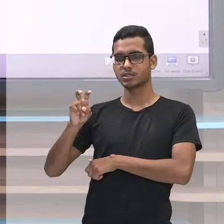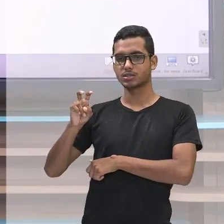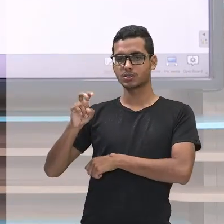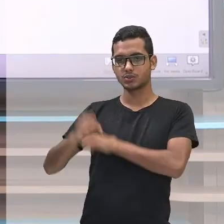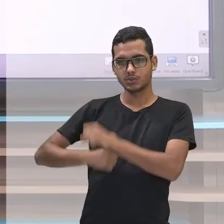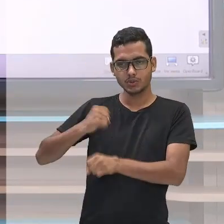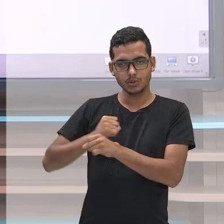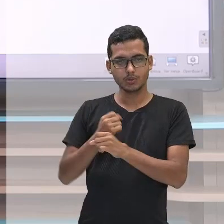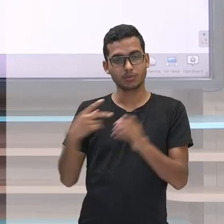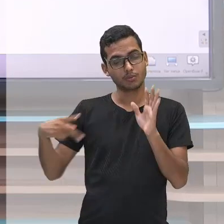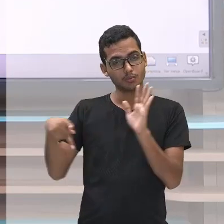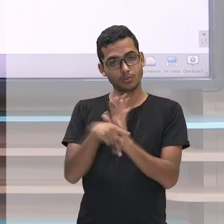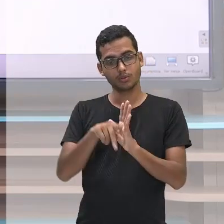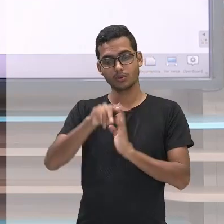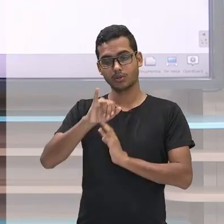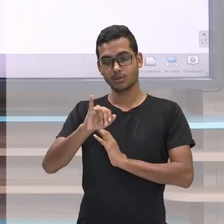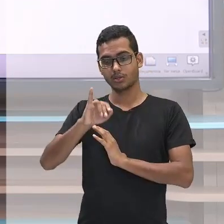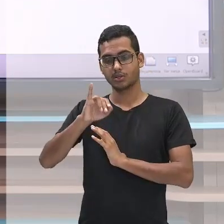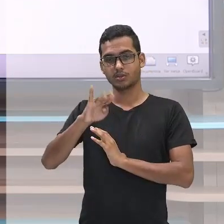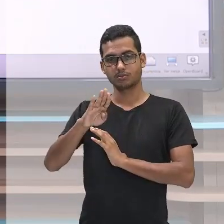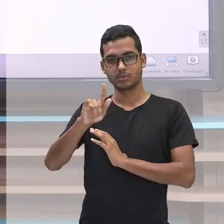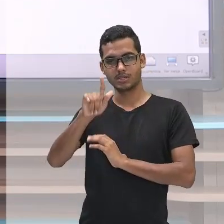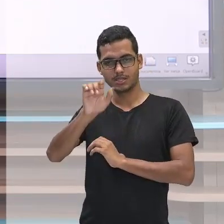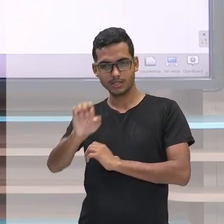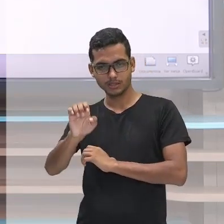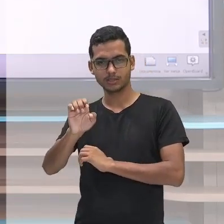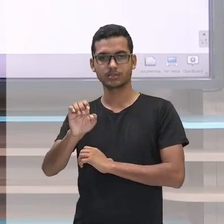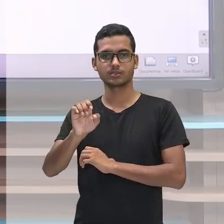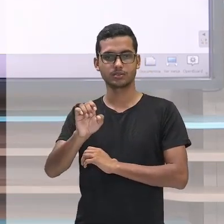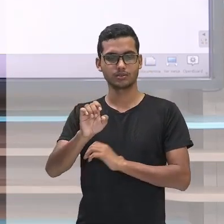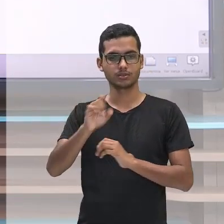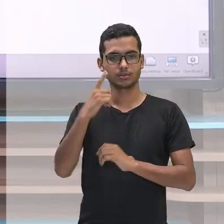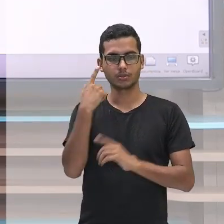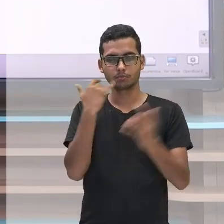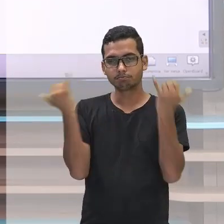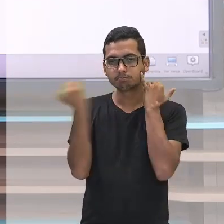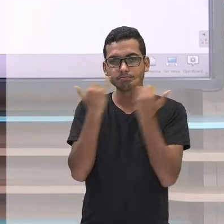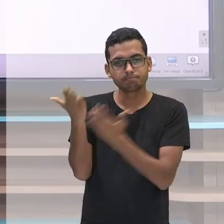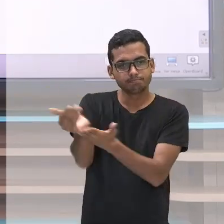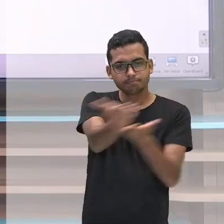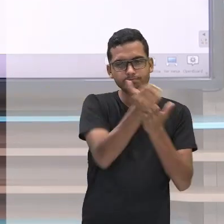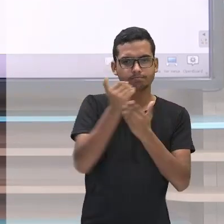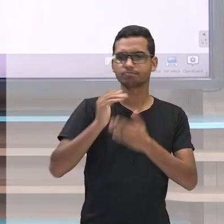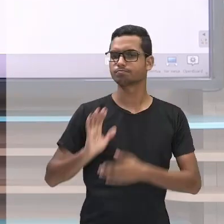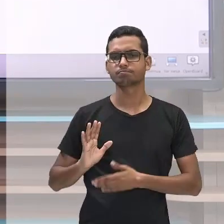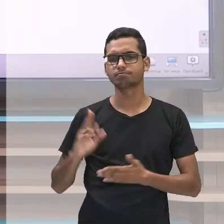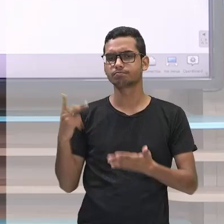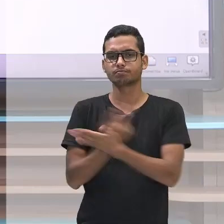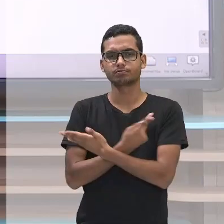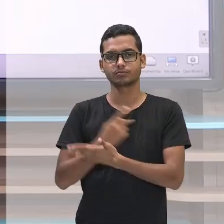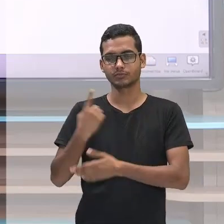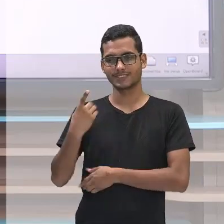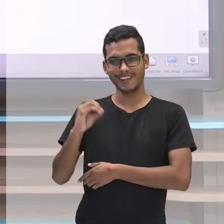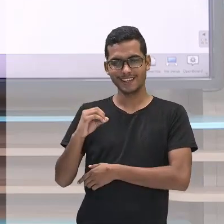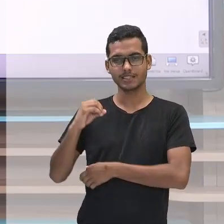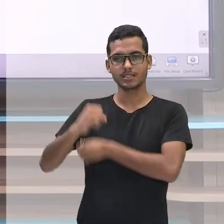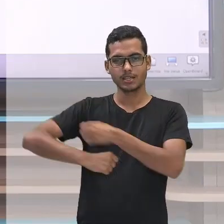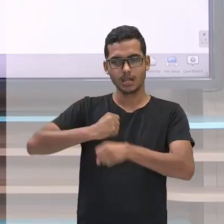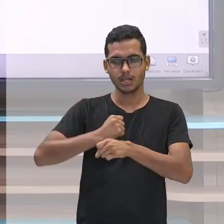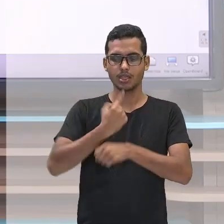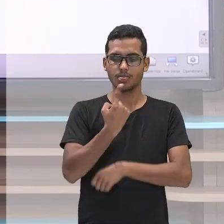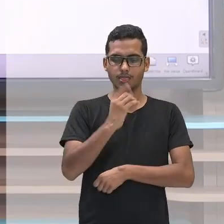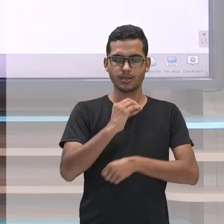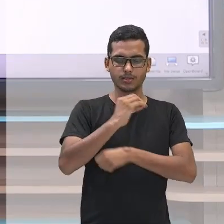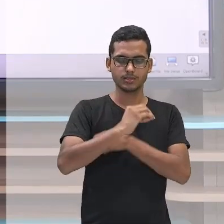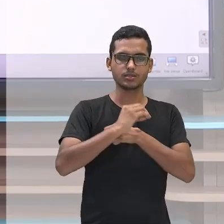no IBGE a gente sabe que o censo demográfico, ele é realizado a cada 10 anos, tá bom? Então, de